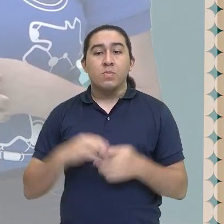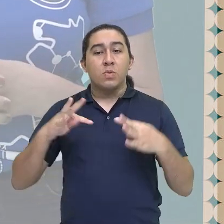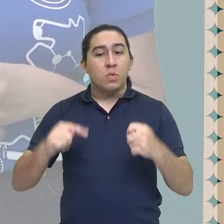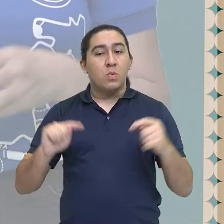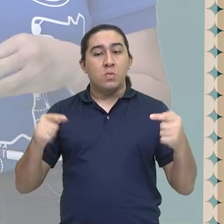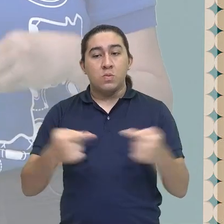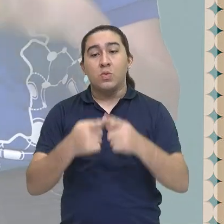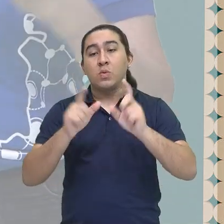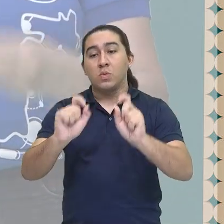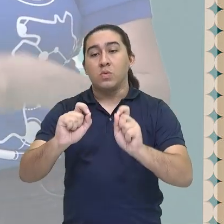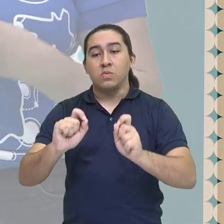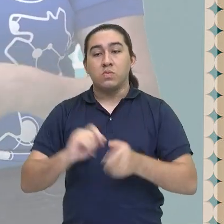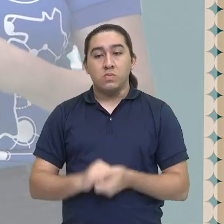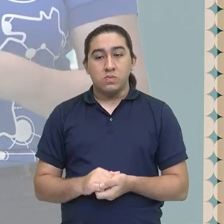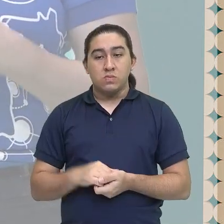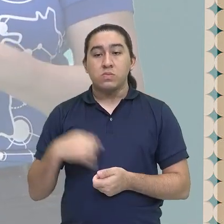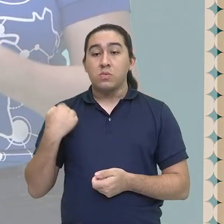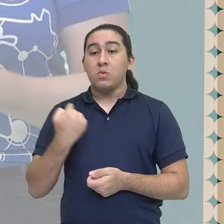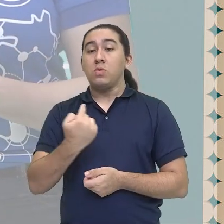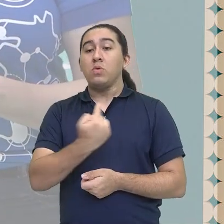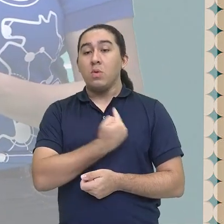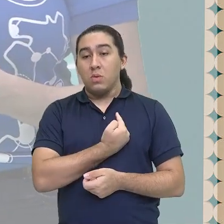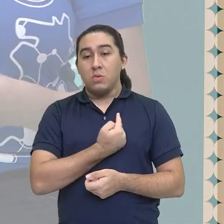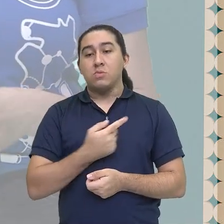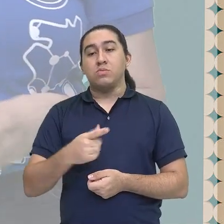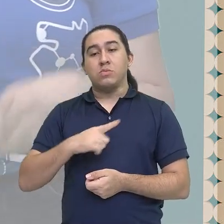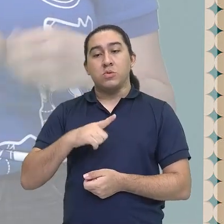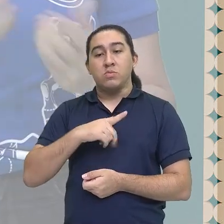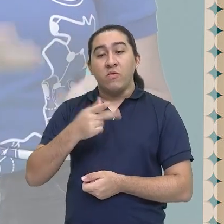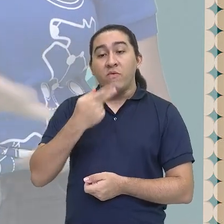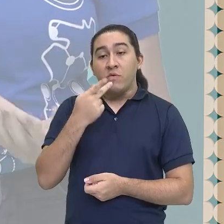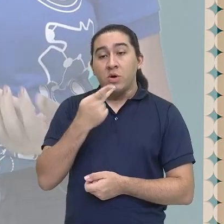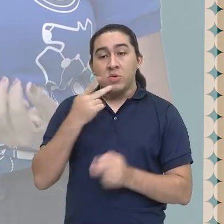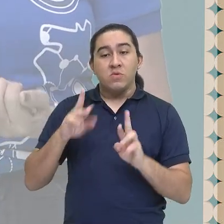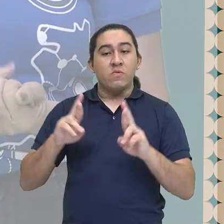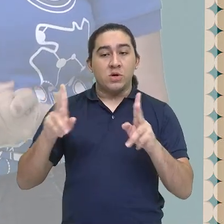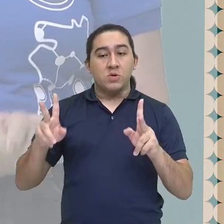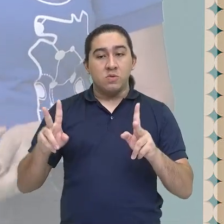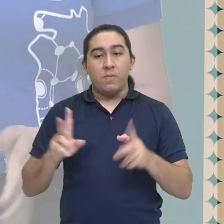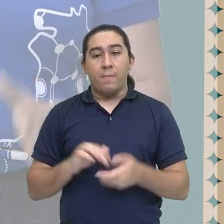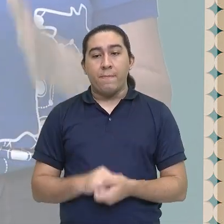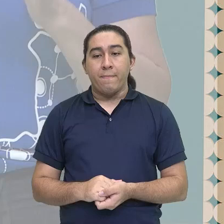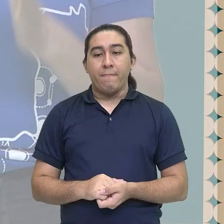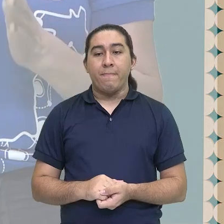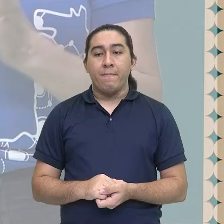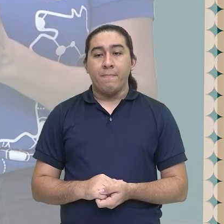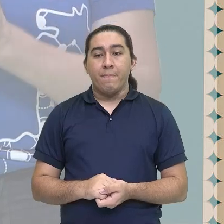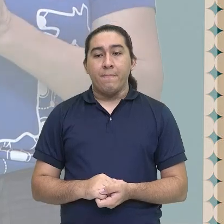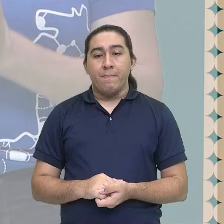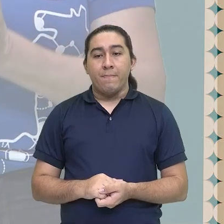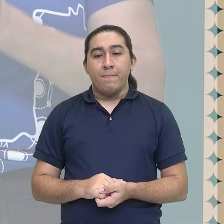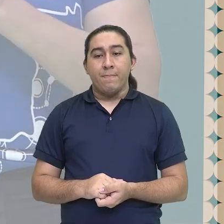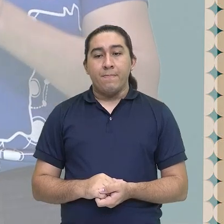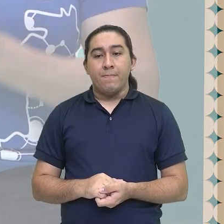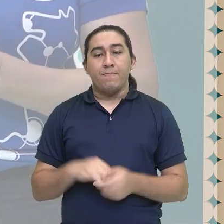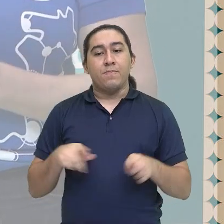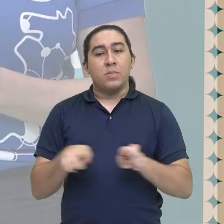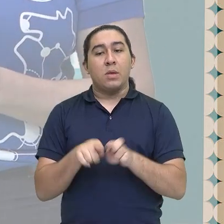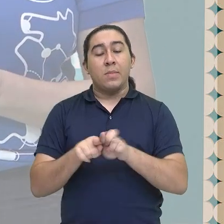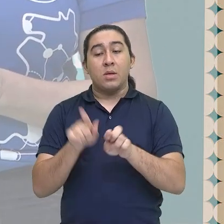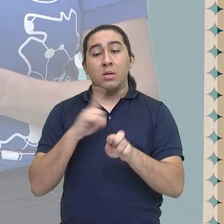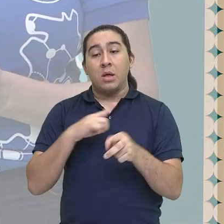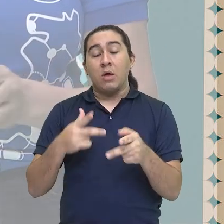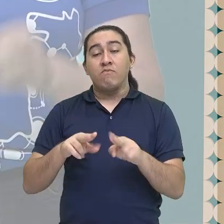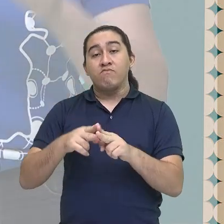que nós, né, falemos diferente, né, de diferentes modos. Aí nós temos como